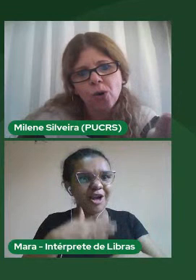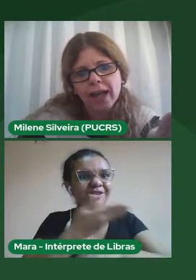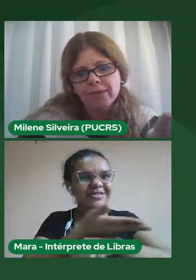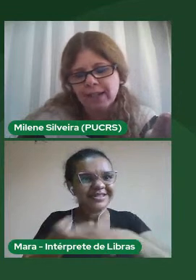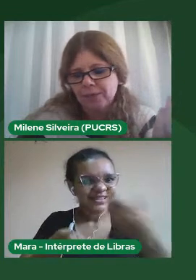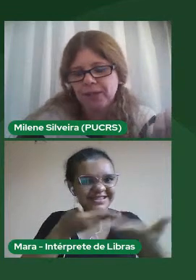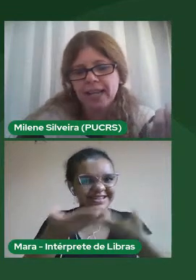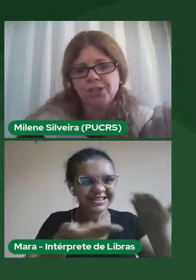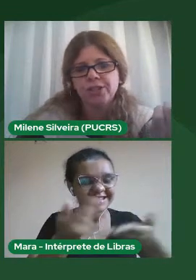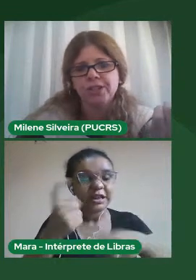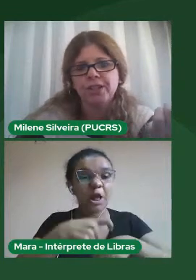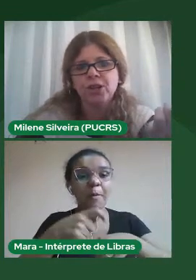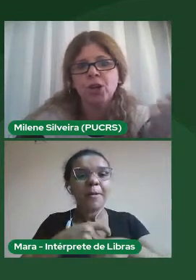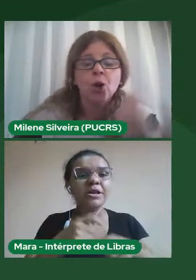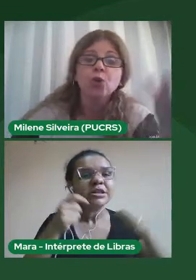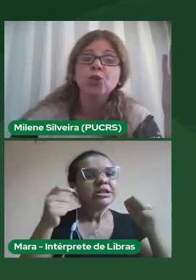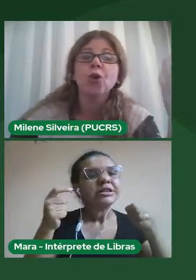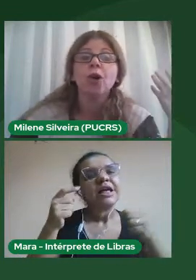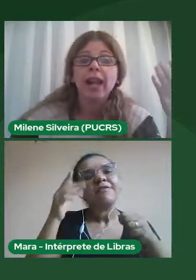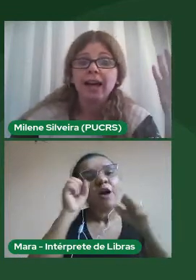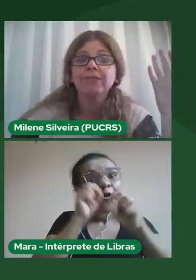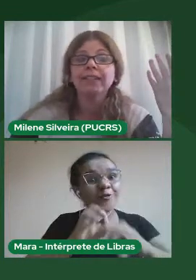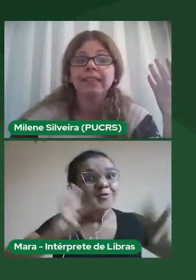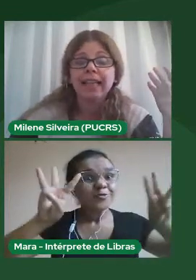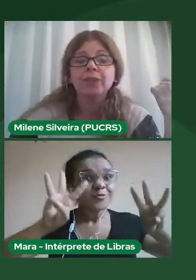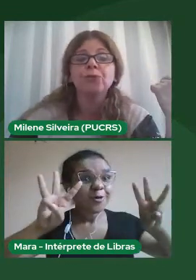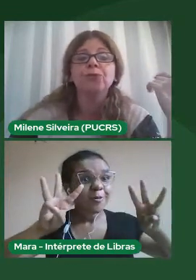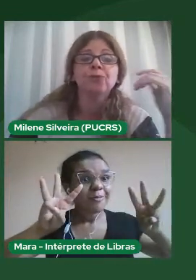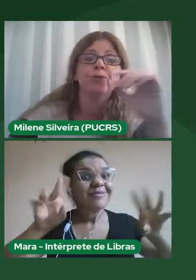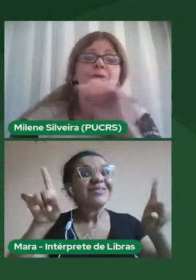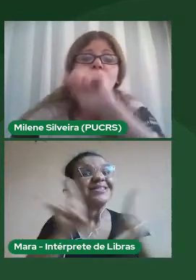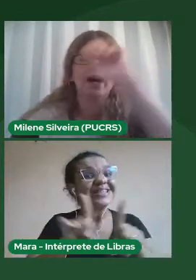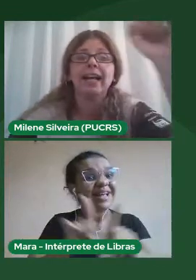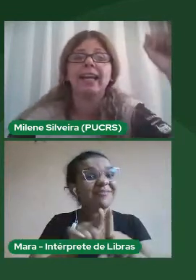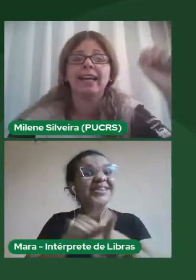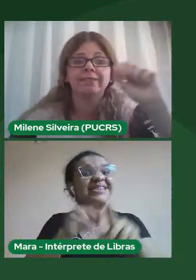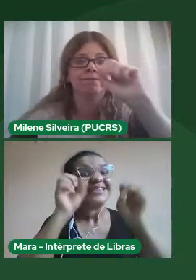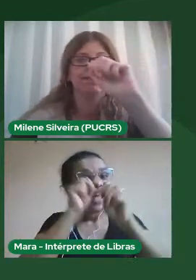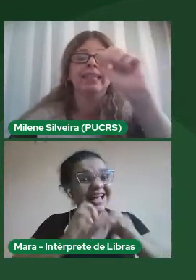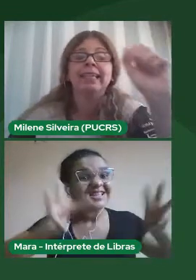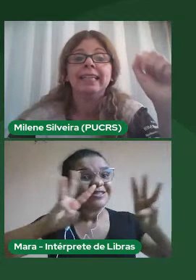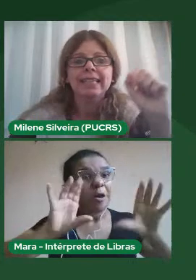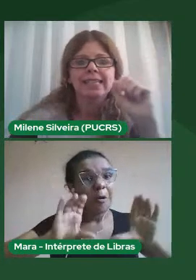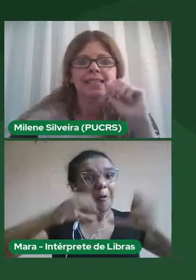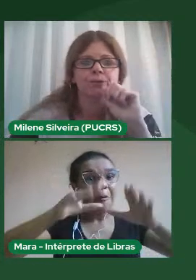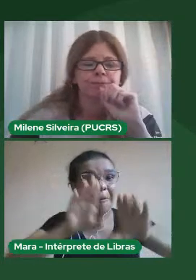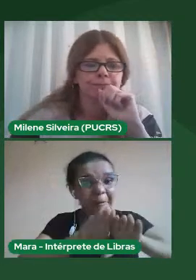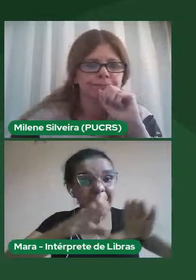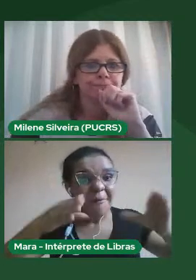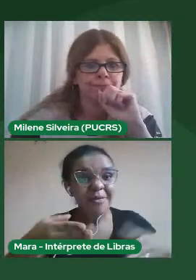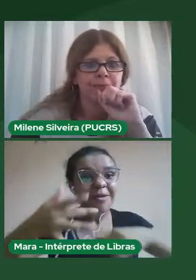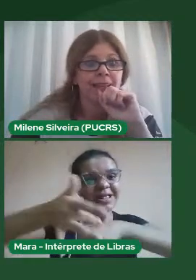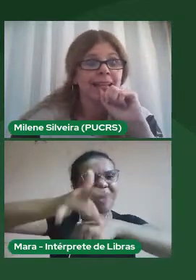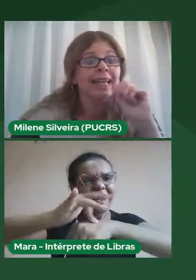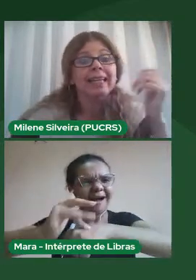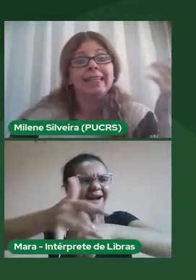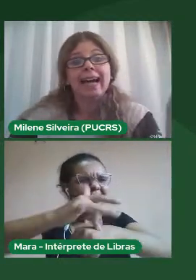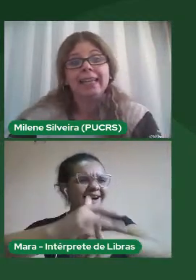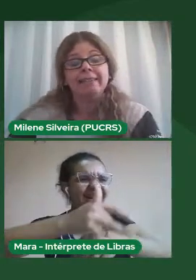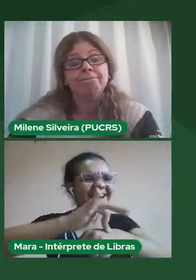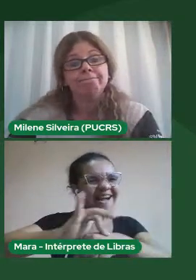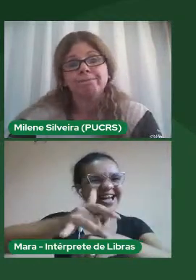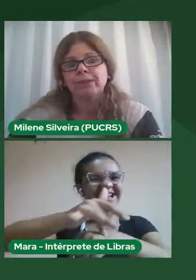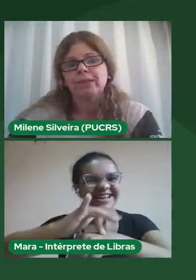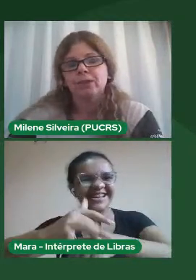enquanto o show rolava lá na frente, o show rolava lá no fundo, com a galera dançando.